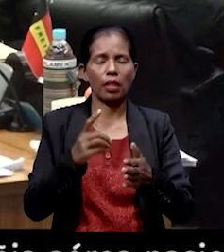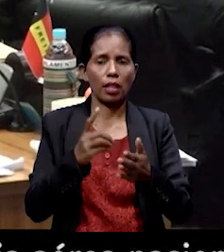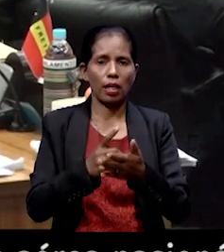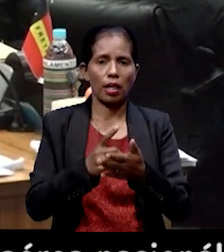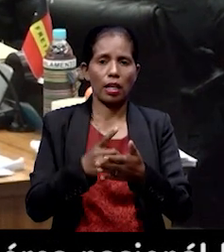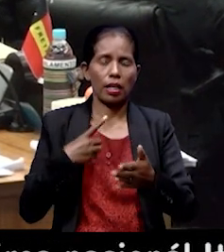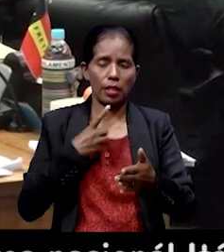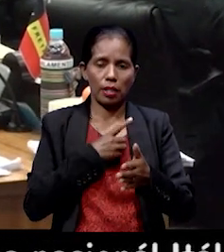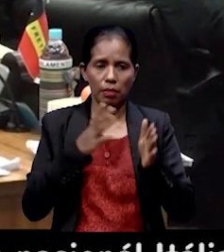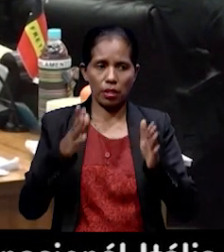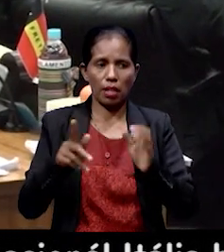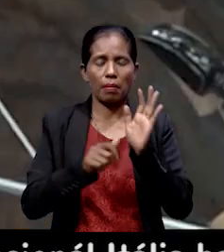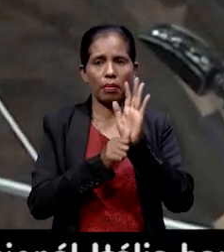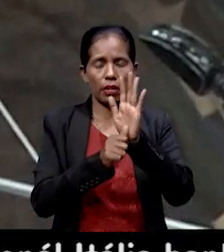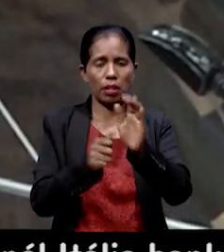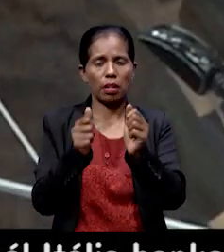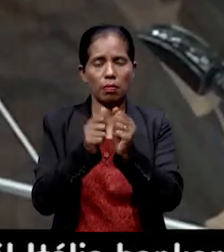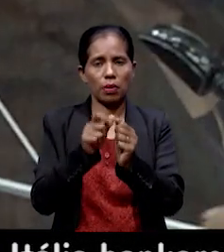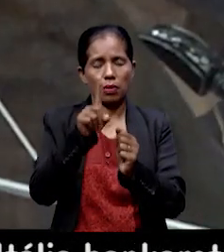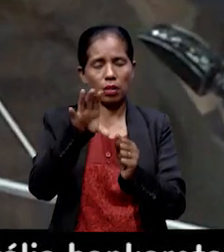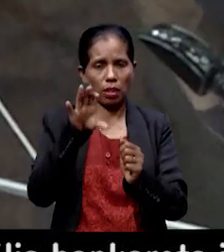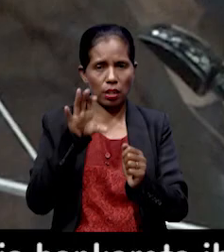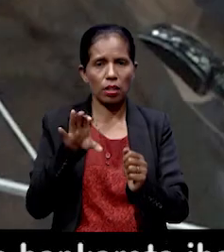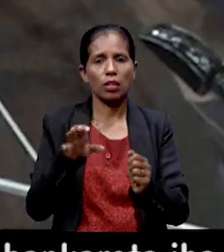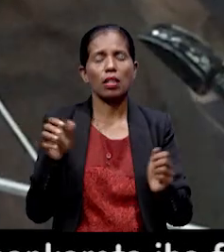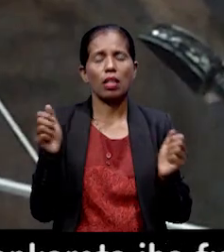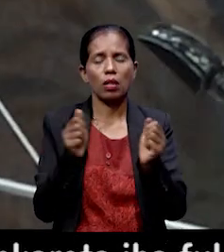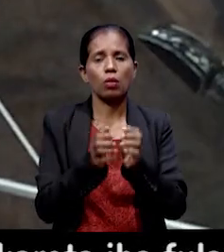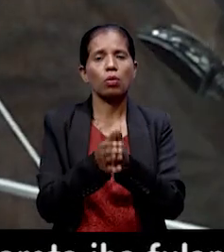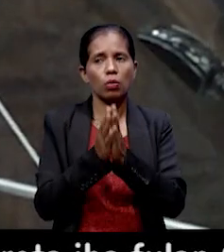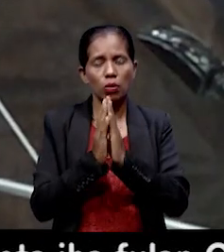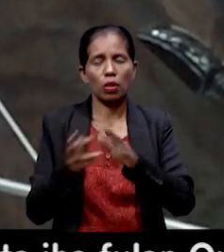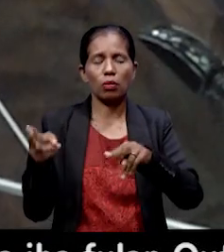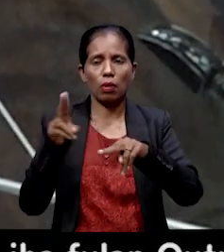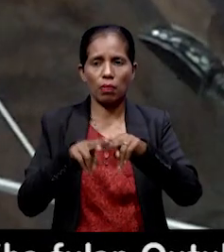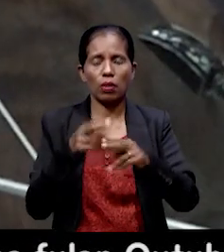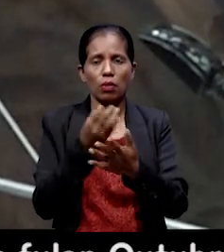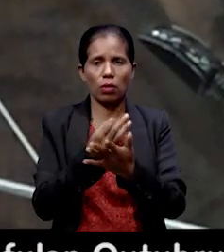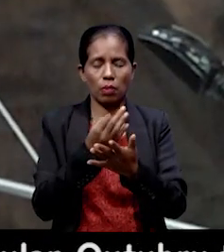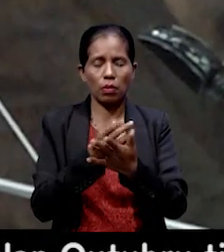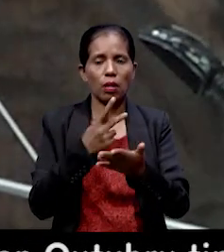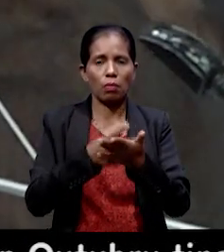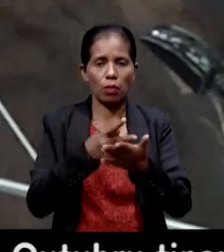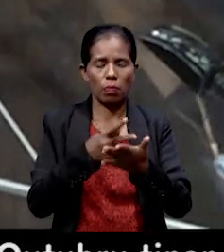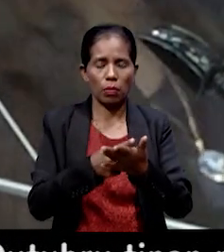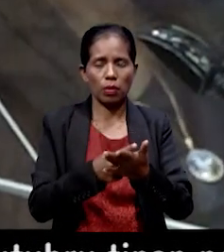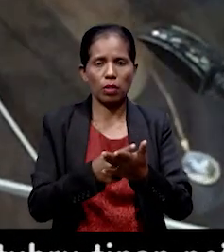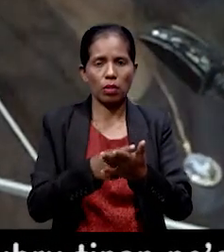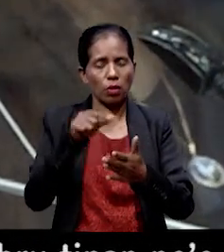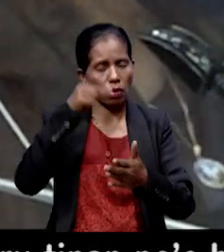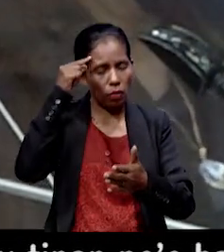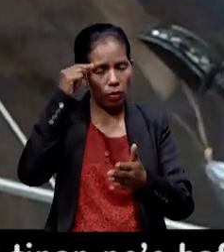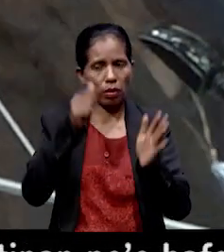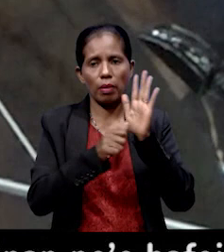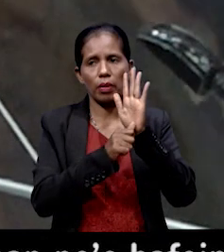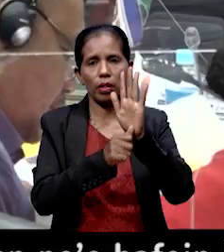Sira apresenta a Hamutuk Atos Ida Racing, Nebe maioria Husu Ato aumenta orçamento bem a proposta inicial Nebe governo